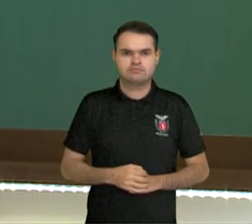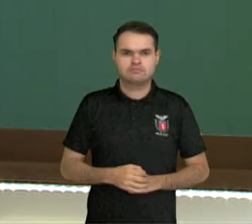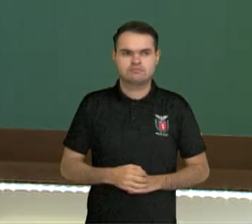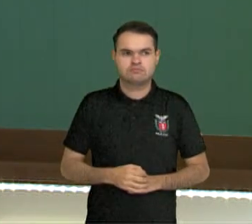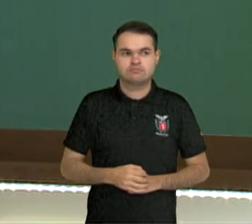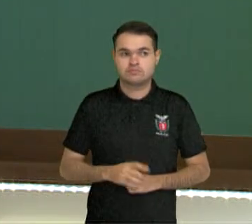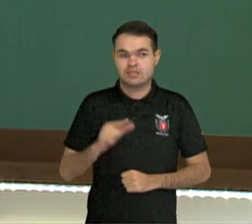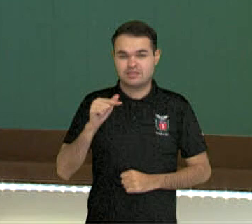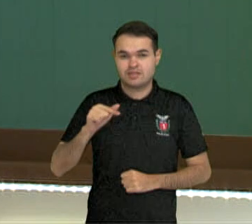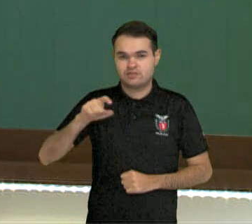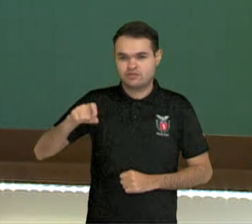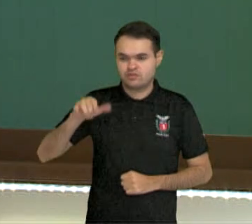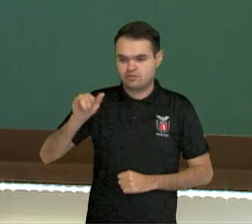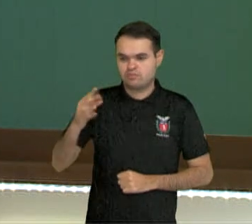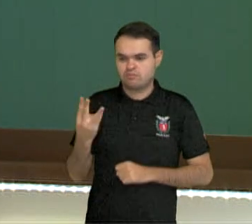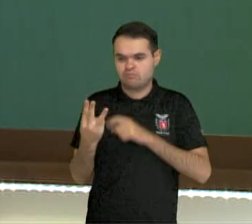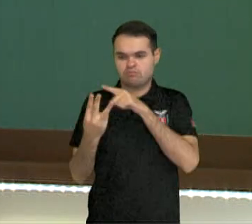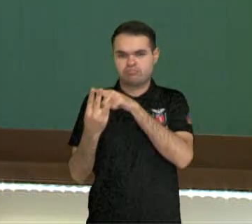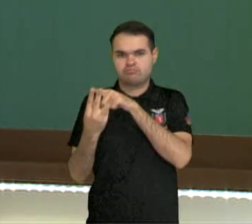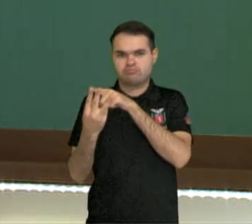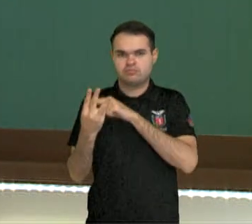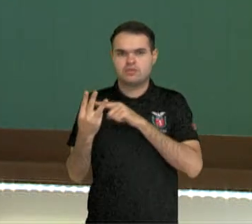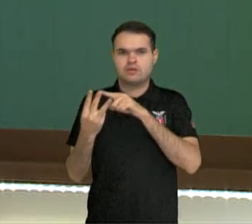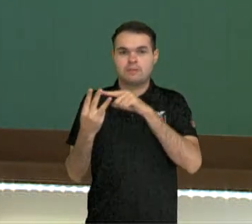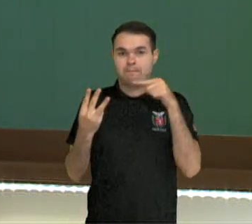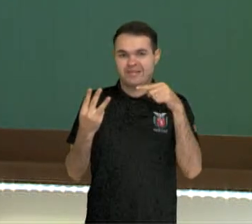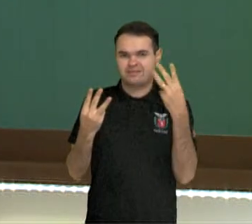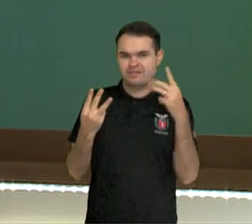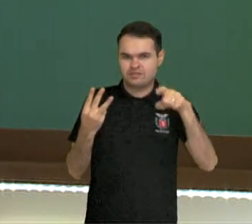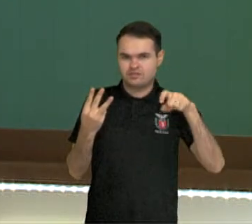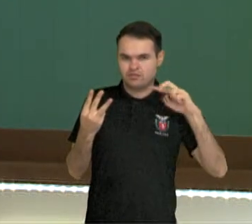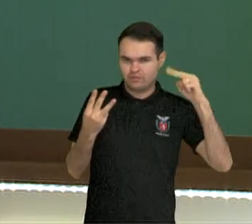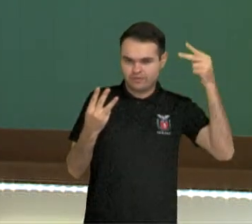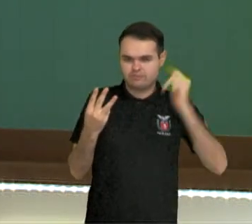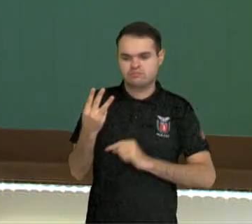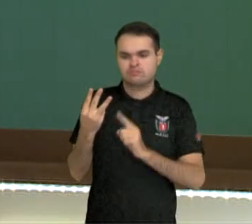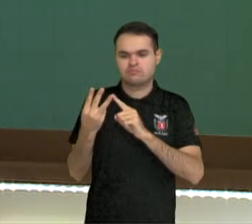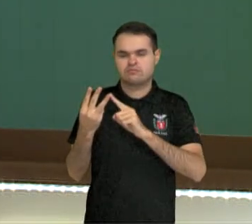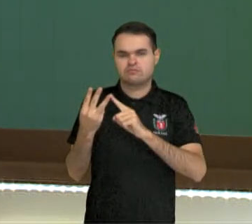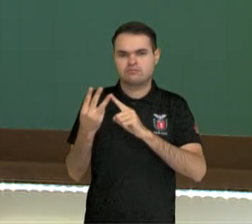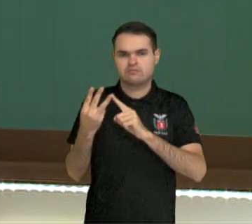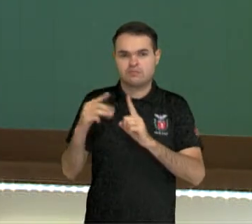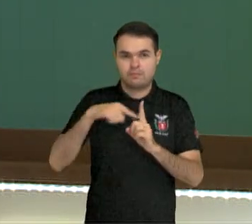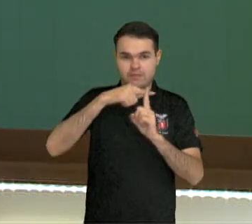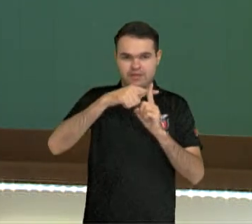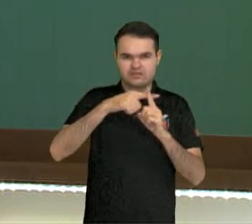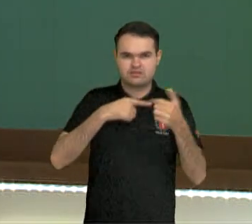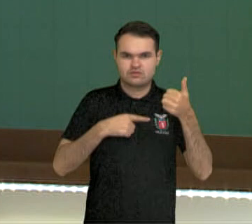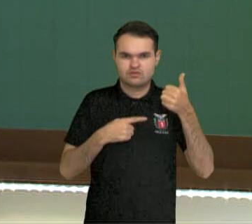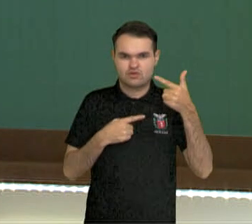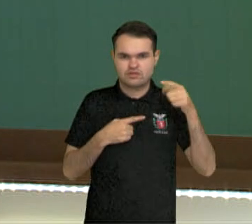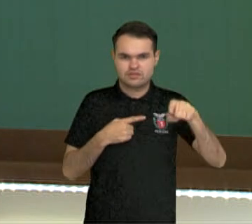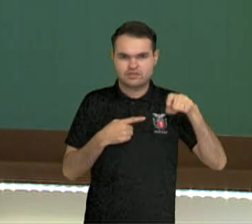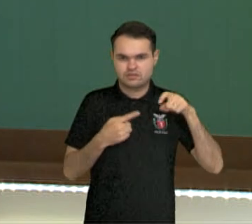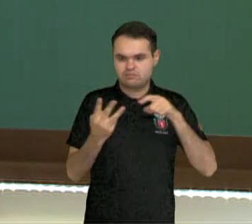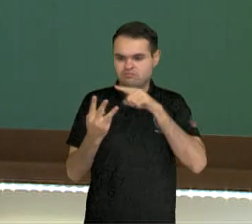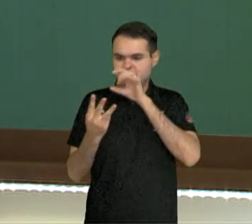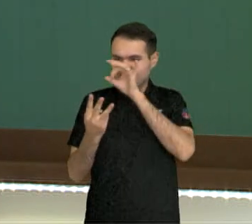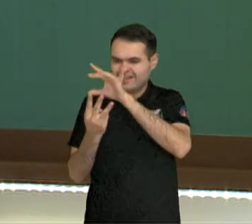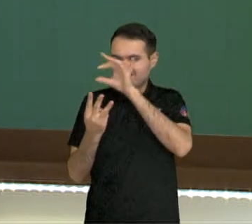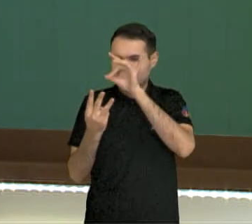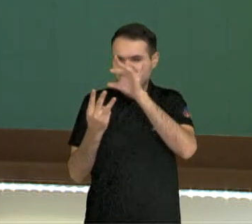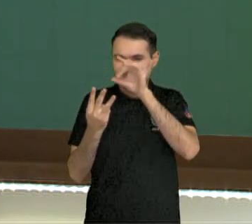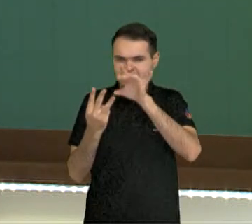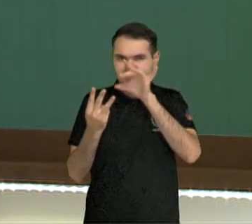um termo, menos 3x ao quadrado é outro termo, mais 12x é outro, ok? Ou seja, cada termo